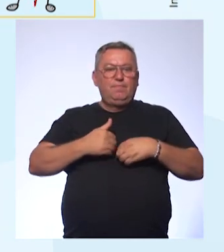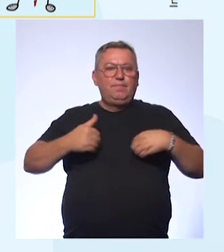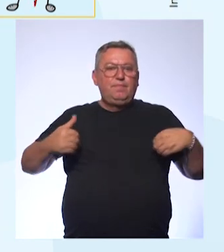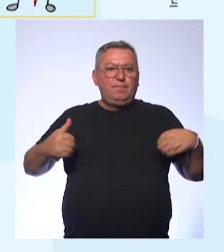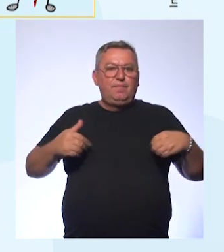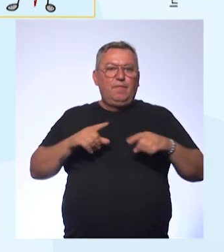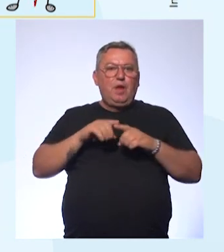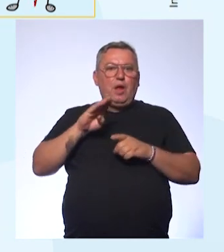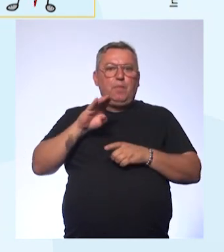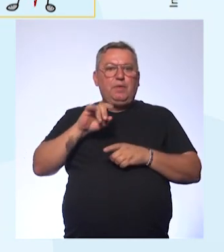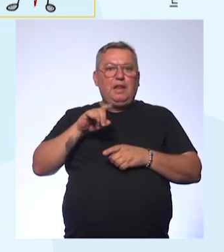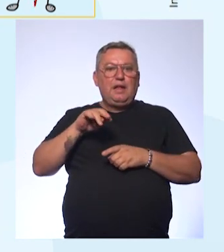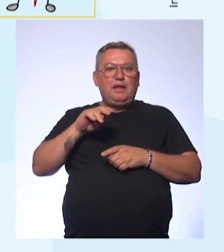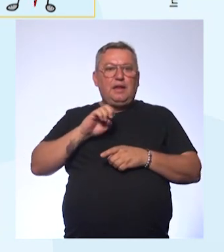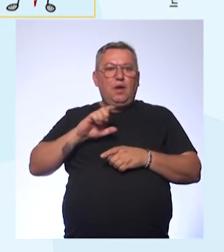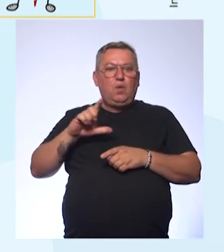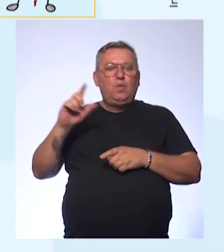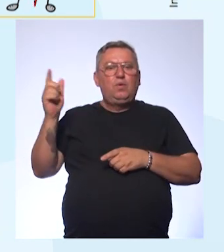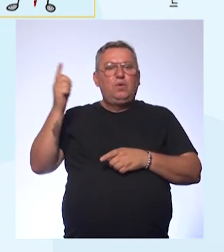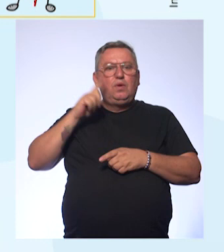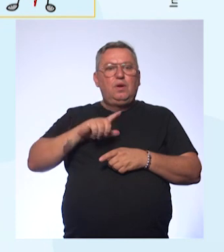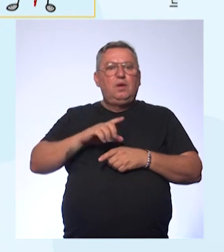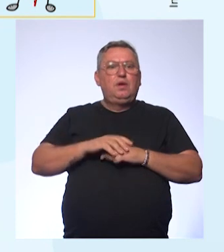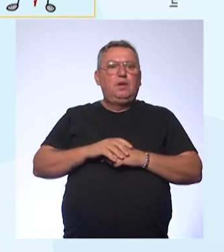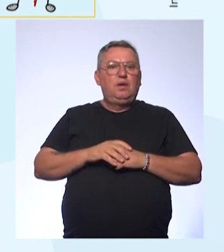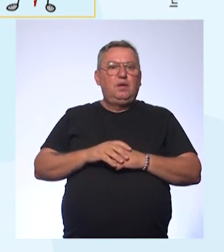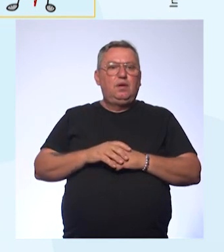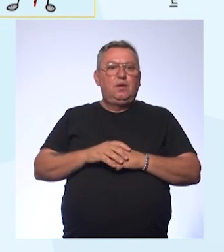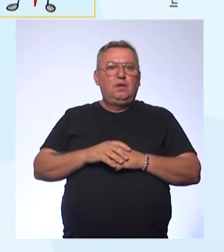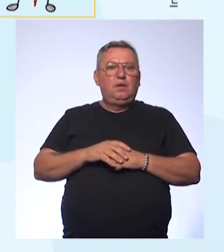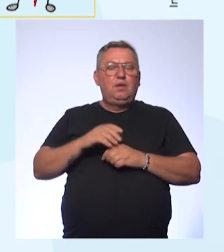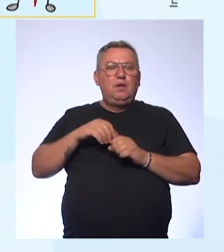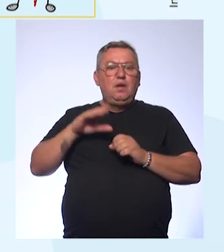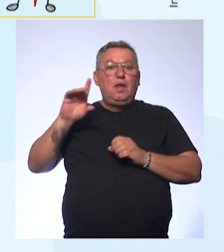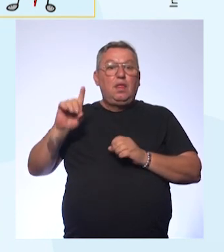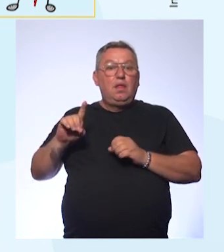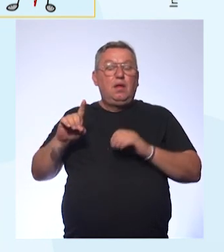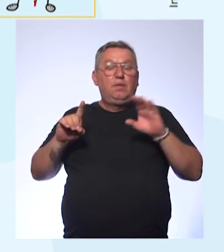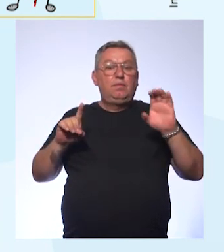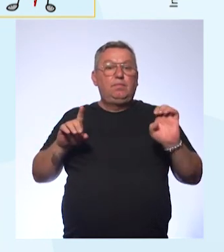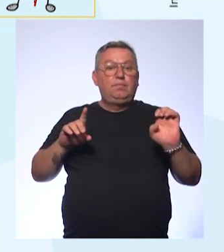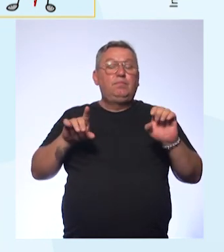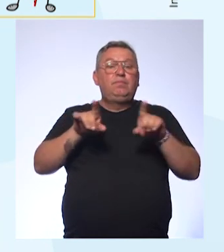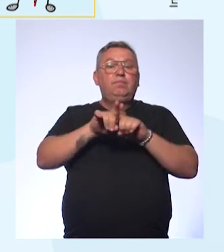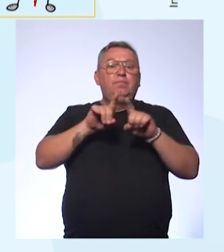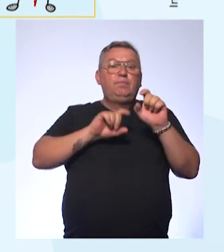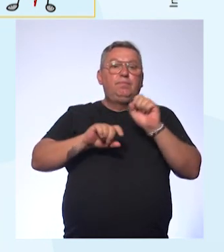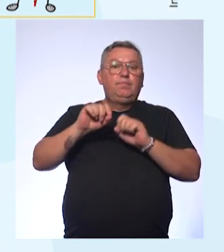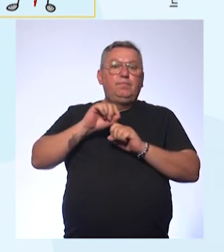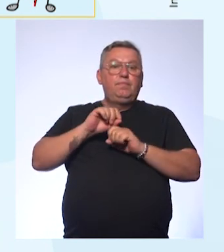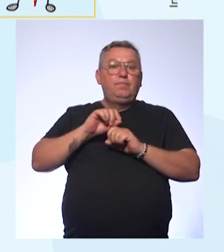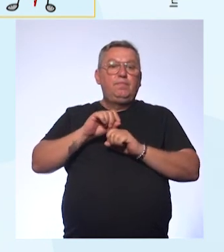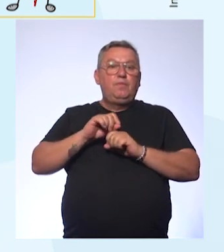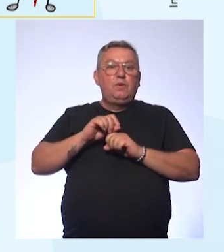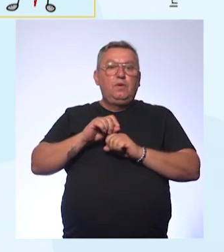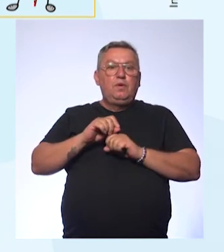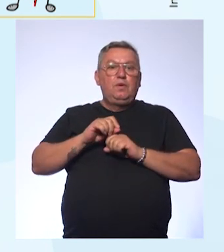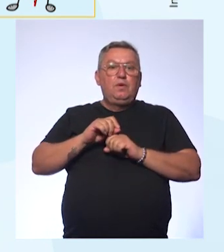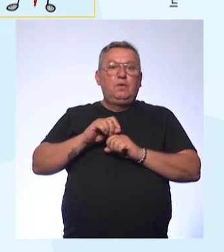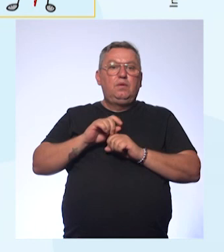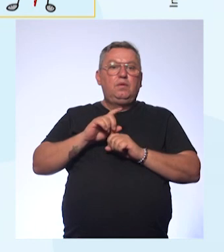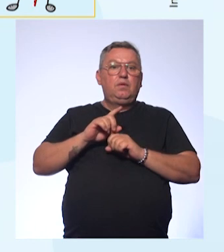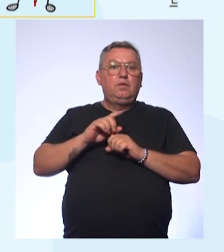a bilateral, que a gente consegue ter aí da esquerda à direita, ter a parte ventral